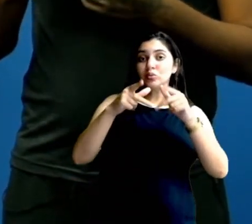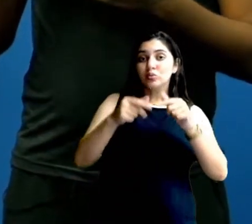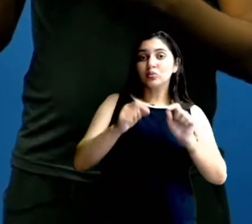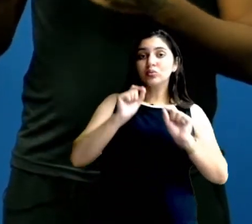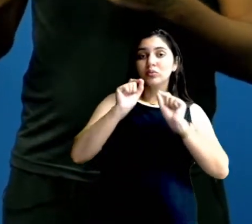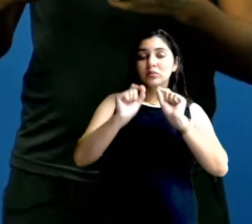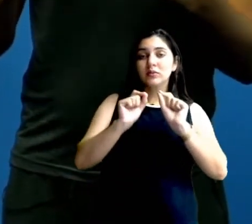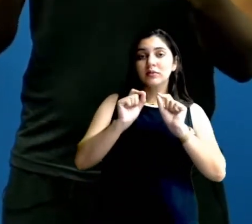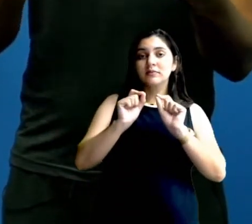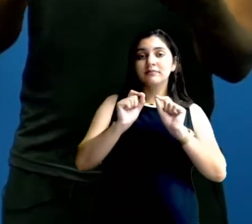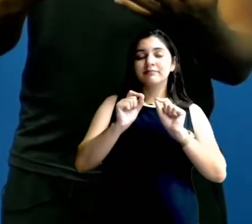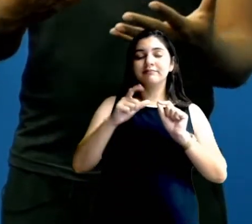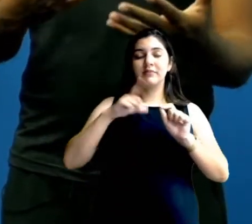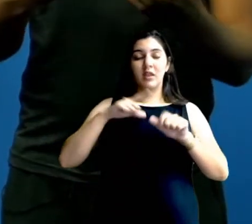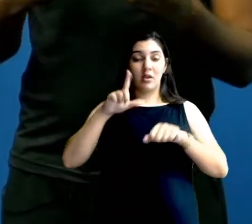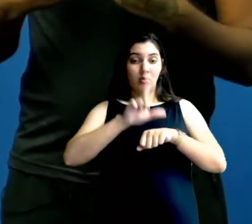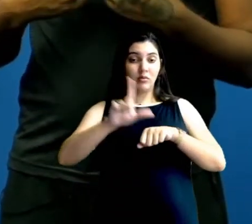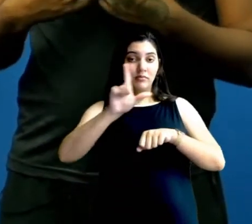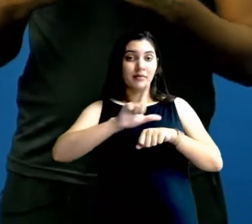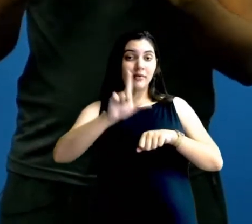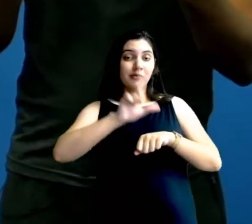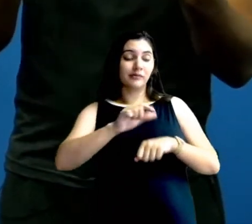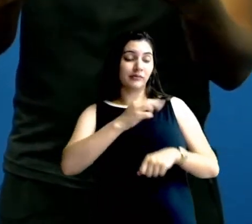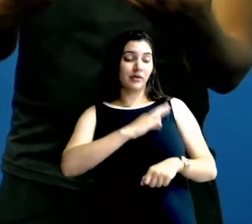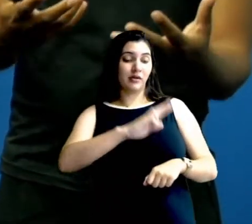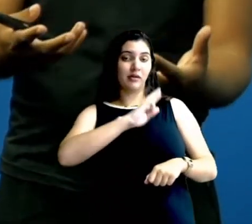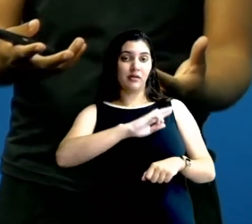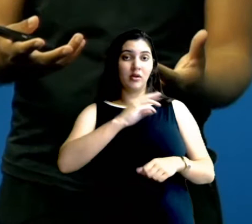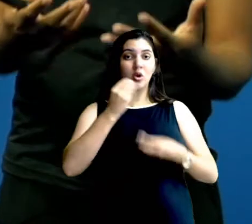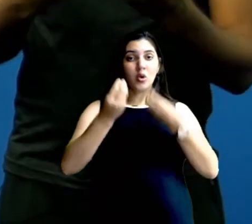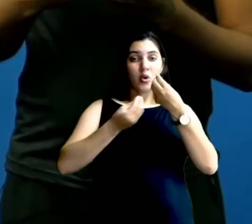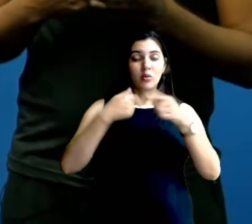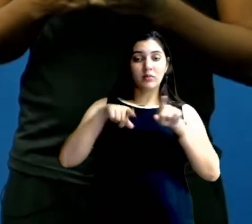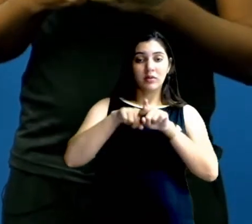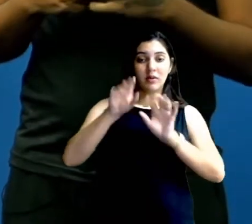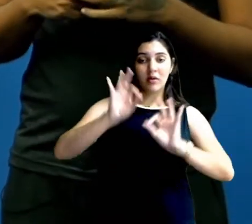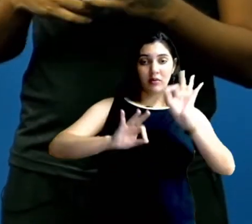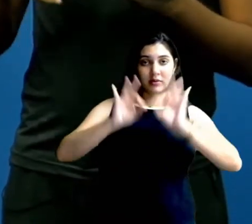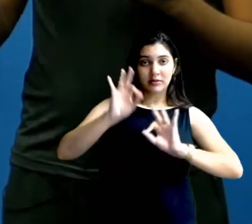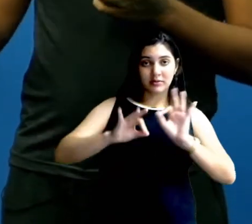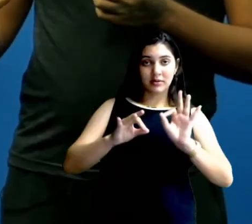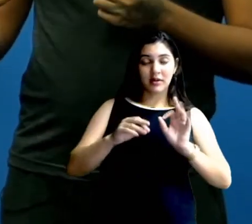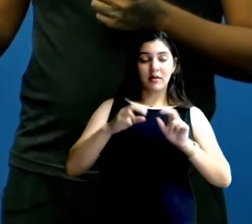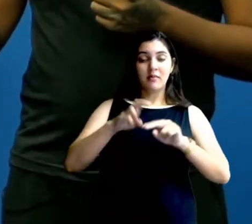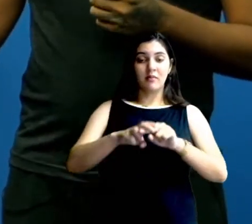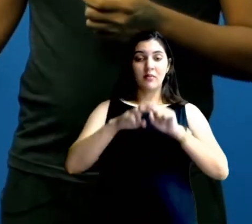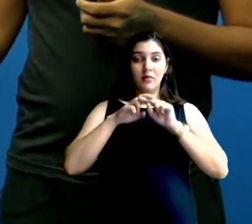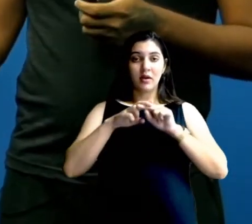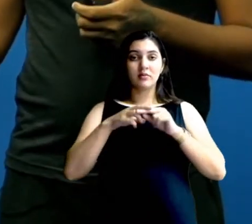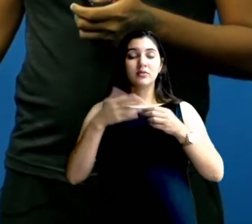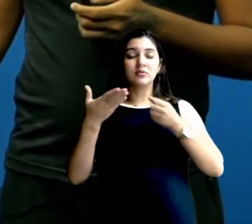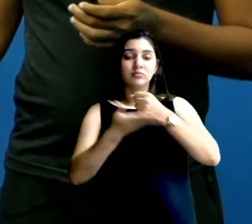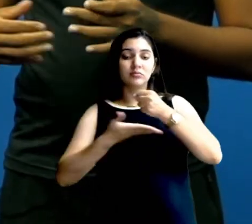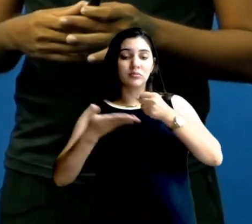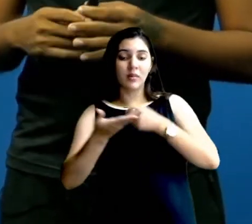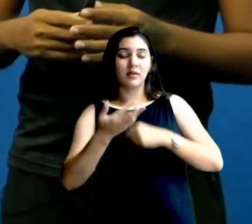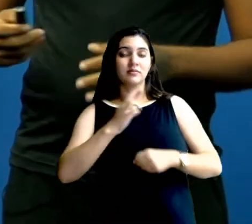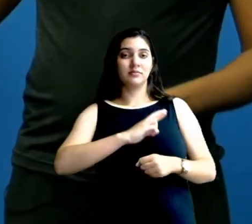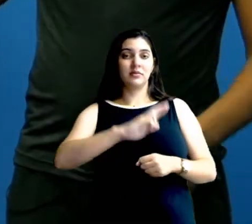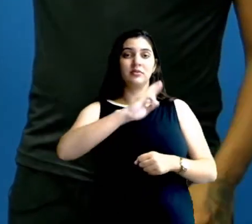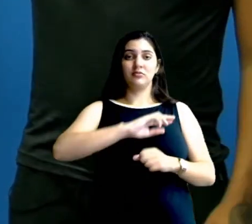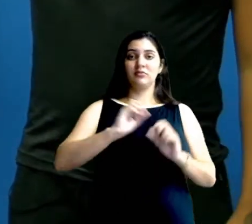partir de um a literatura religiosa EA forma como eles se organizavam também era por conta de uma base religiosa